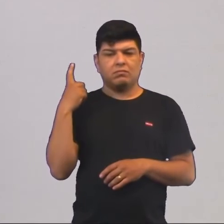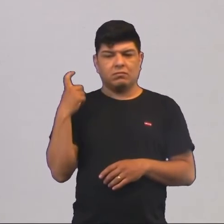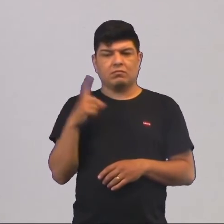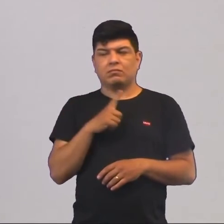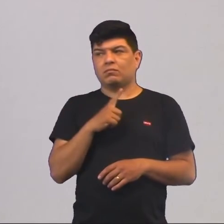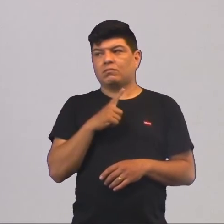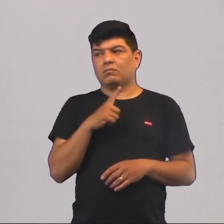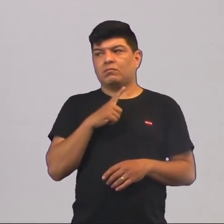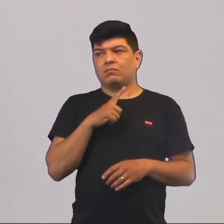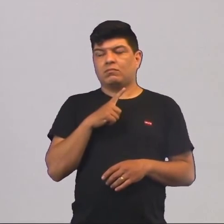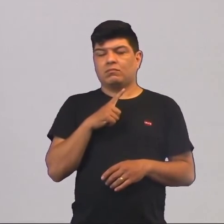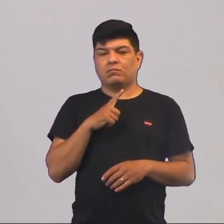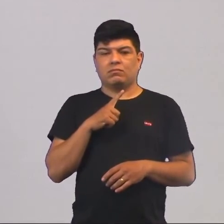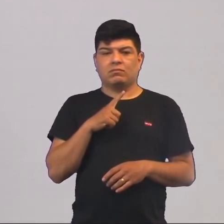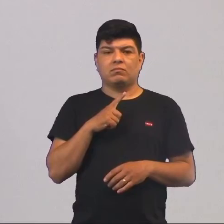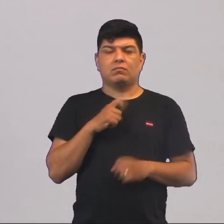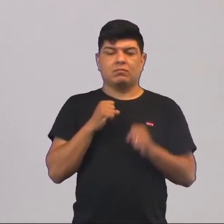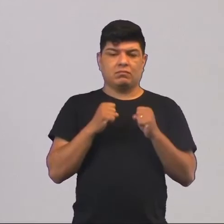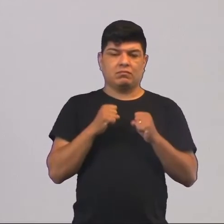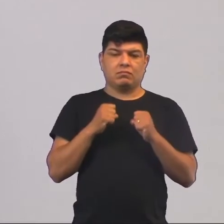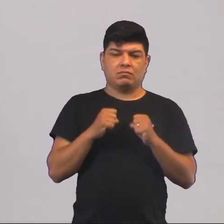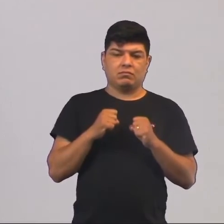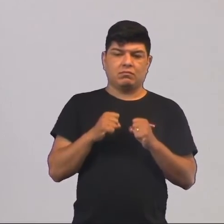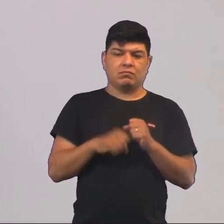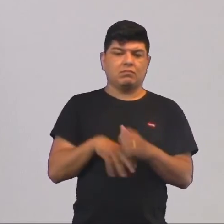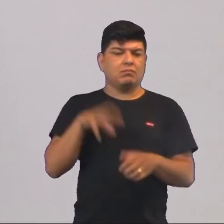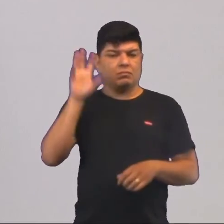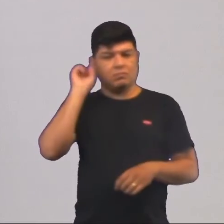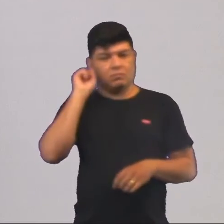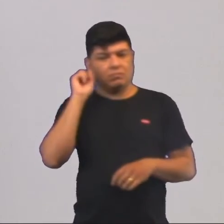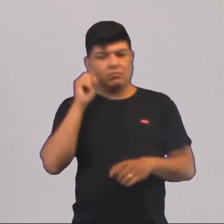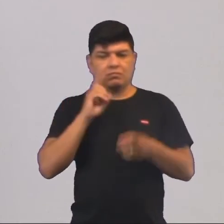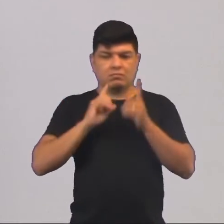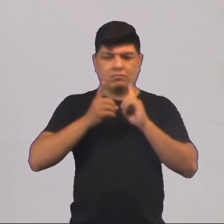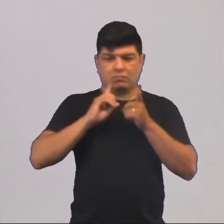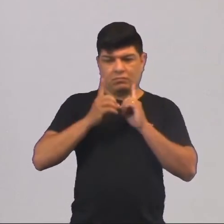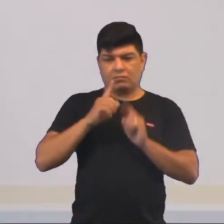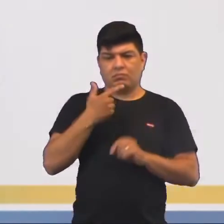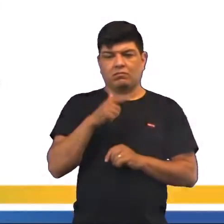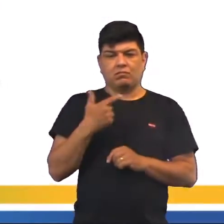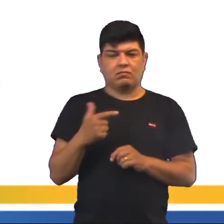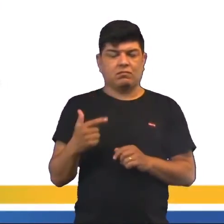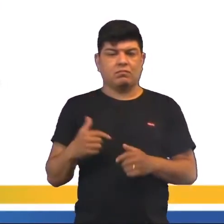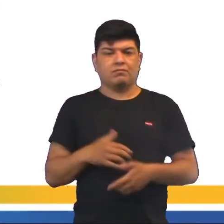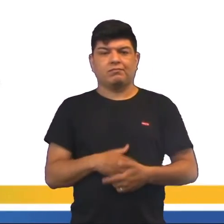ali que se ouvia mesmo sem os diálogos, não é verdade?